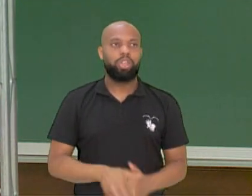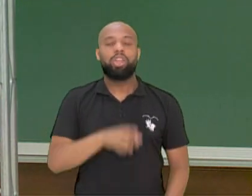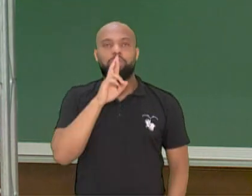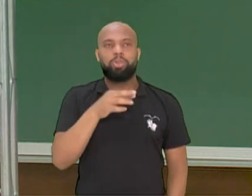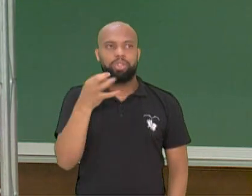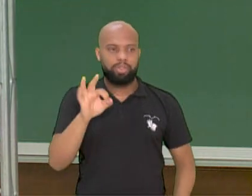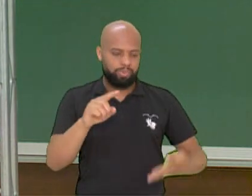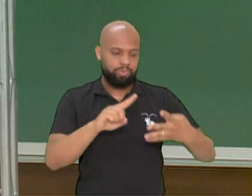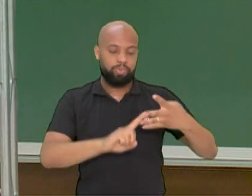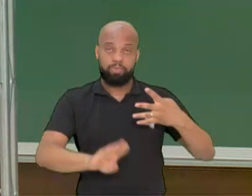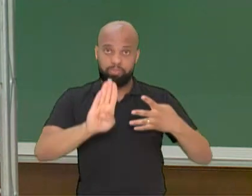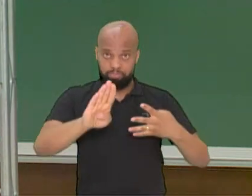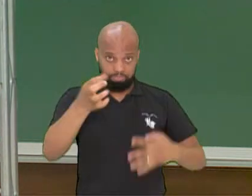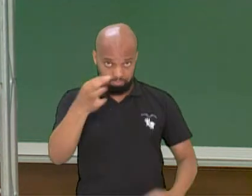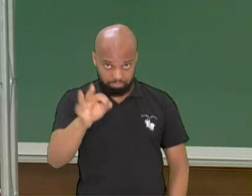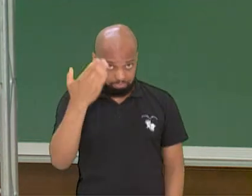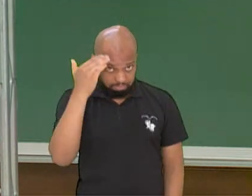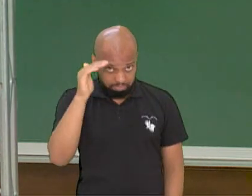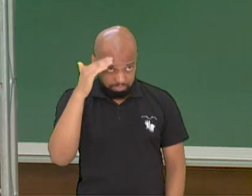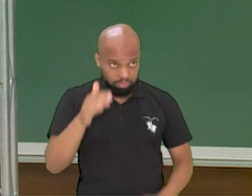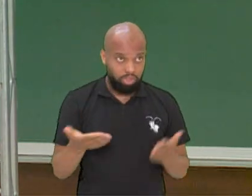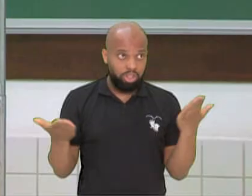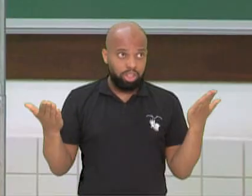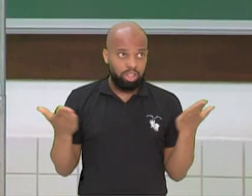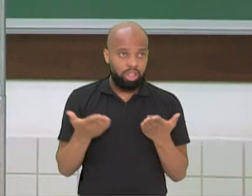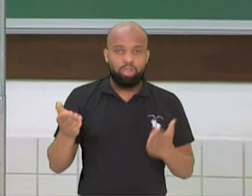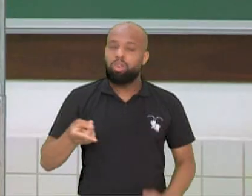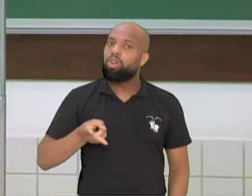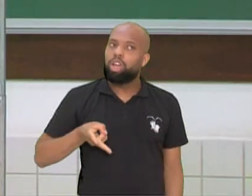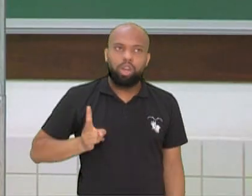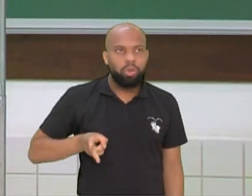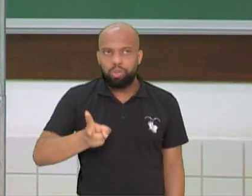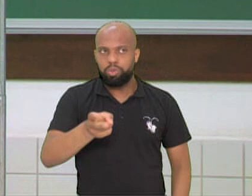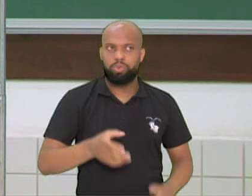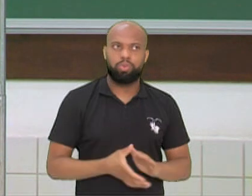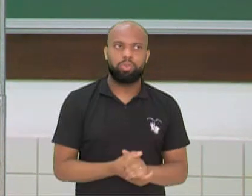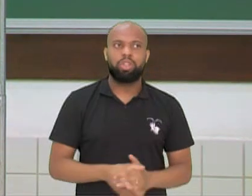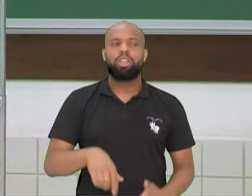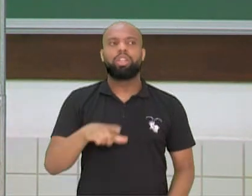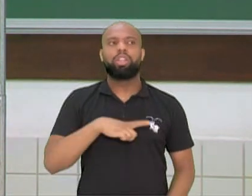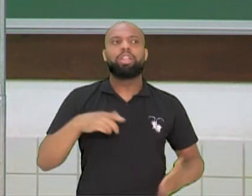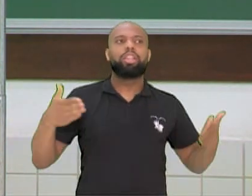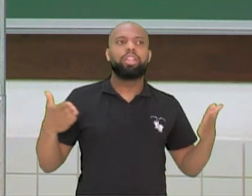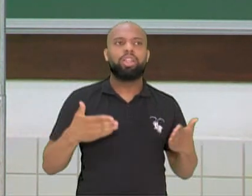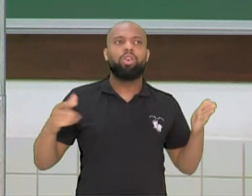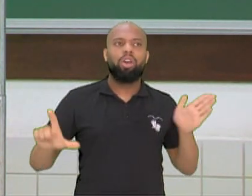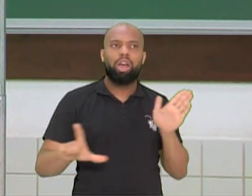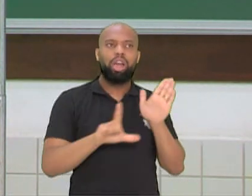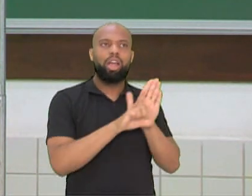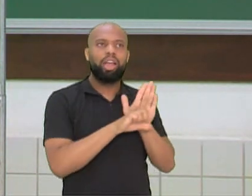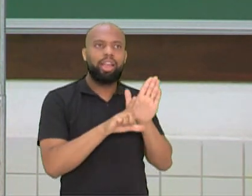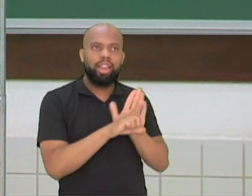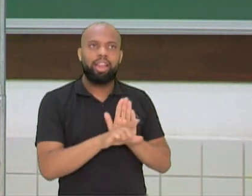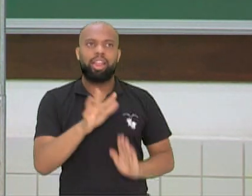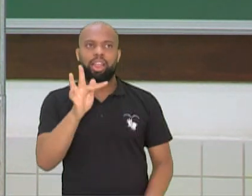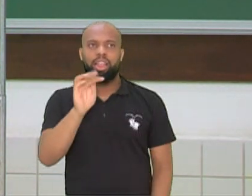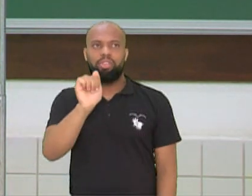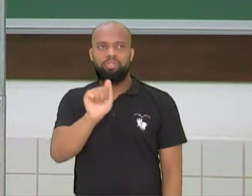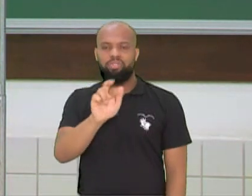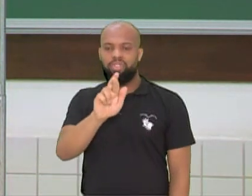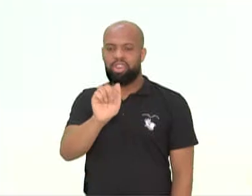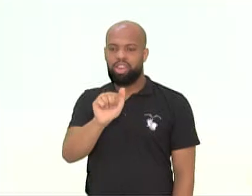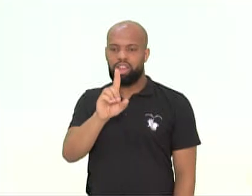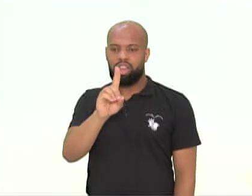Letra B. Beleza? Continuando, então, nós temos, então, a lei da indução de Faraday-Lenz, que